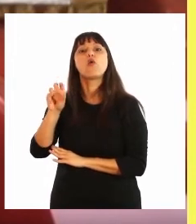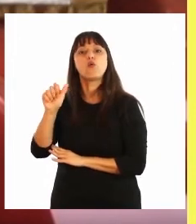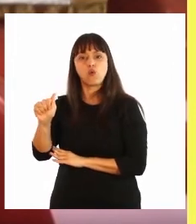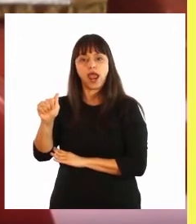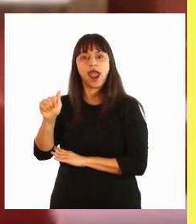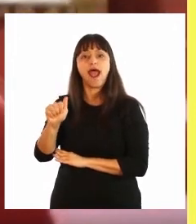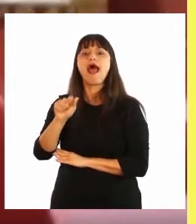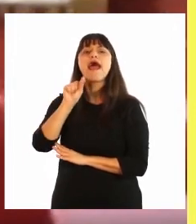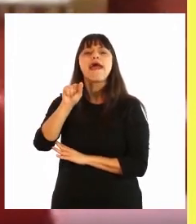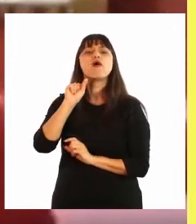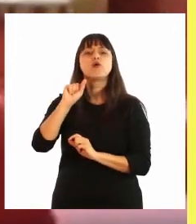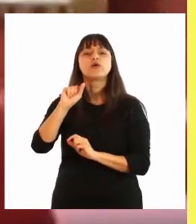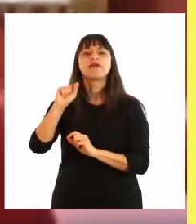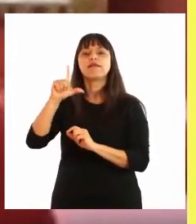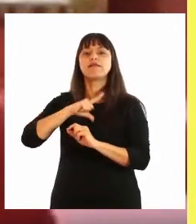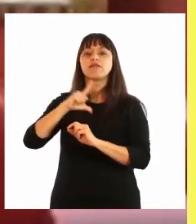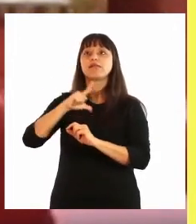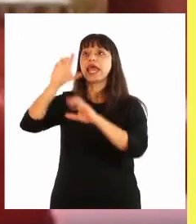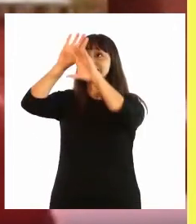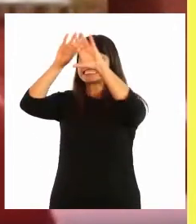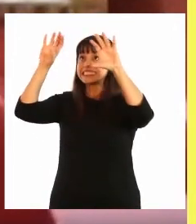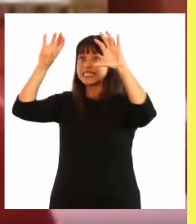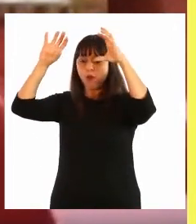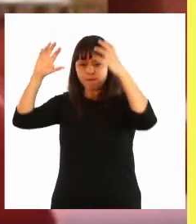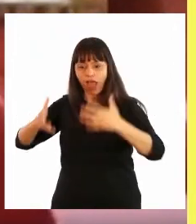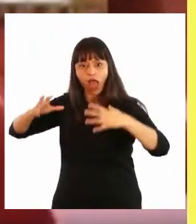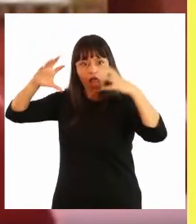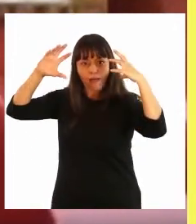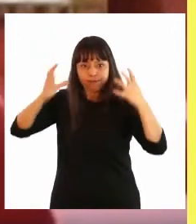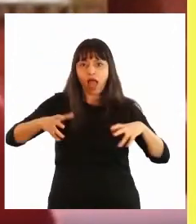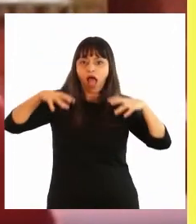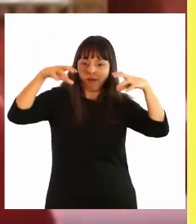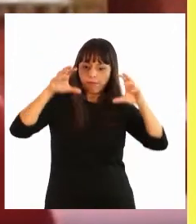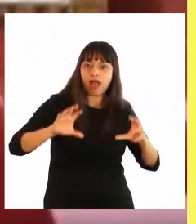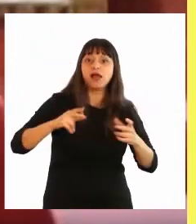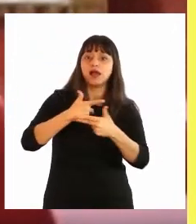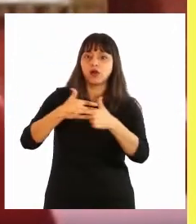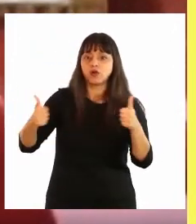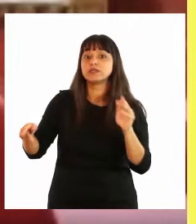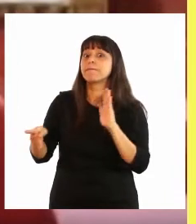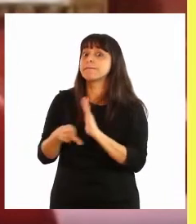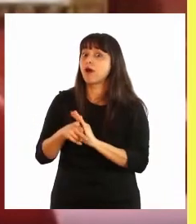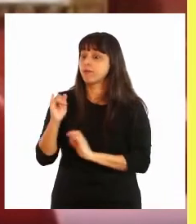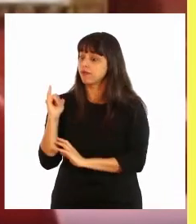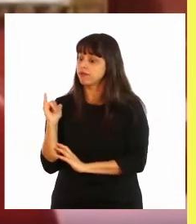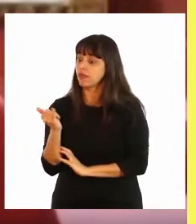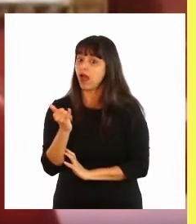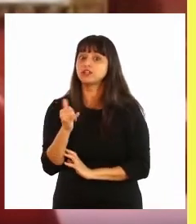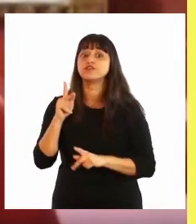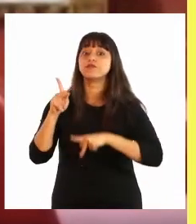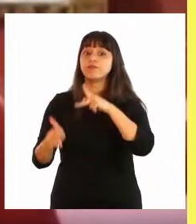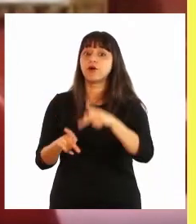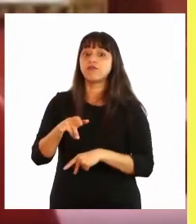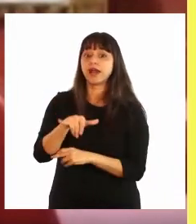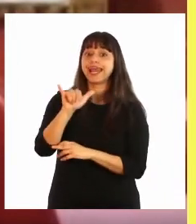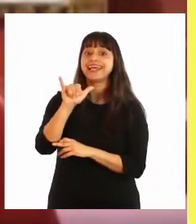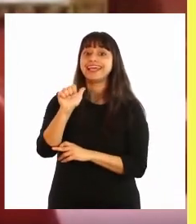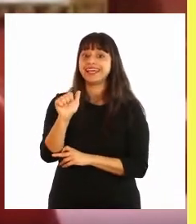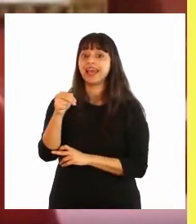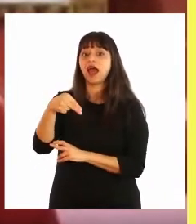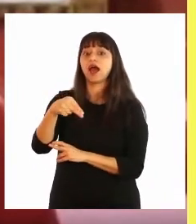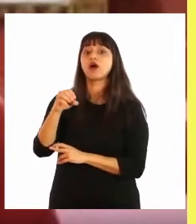céus que vêm caindo e, né, na narrativa Yanomami. E aí, nesse sentido,